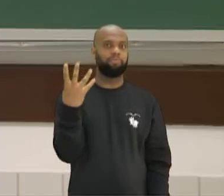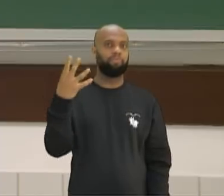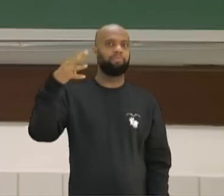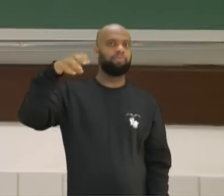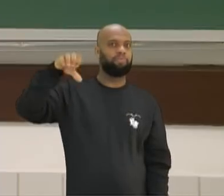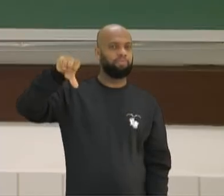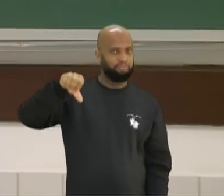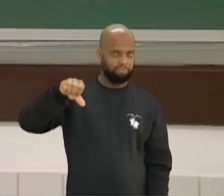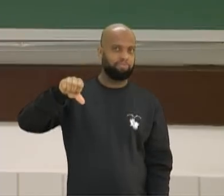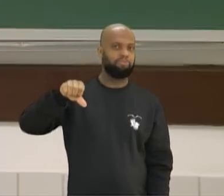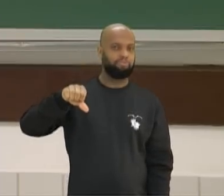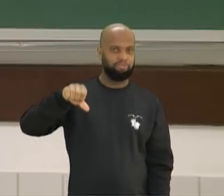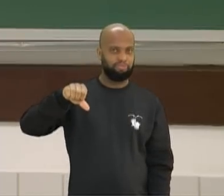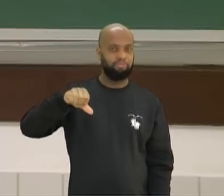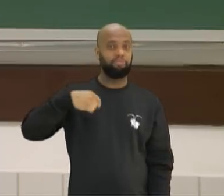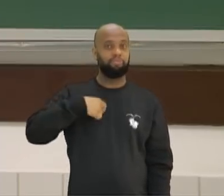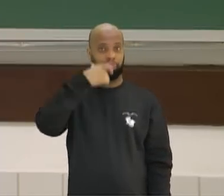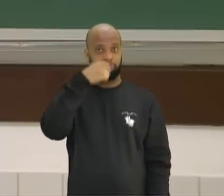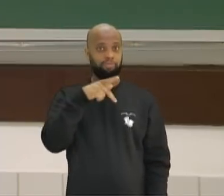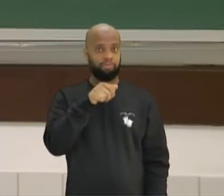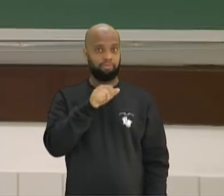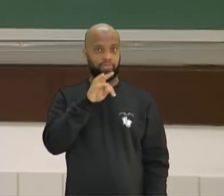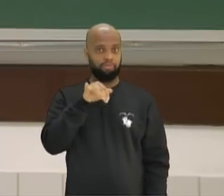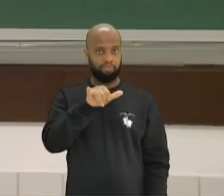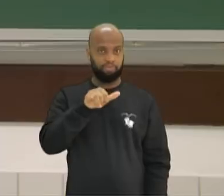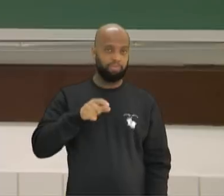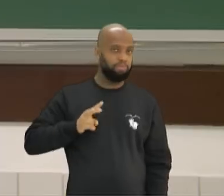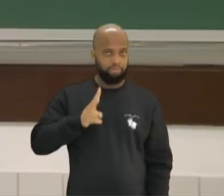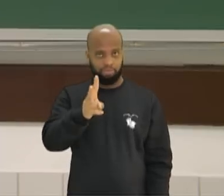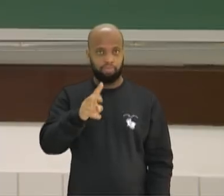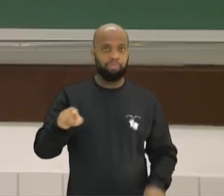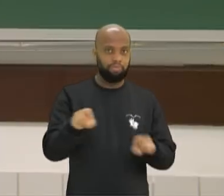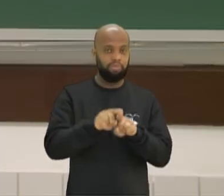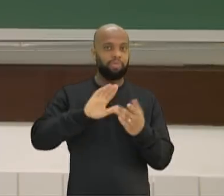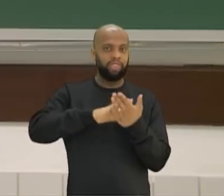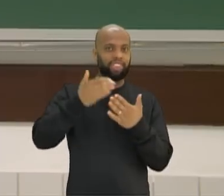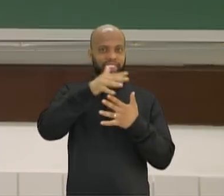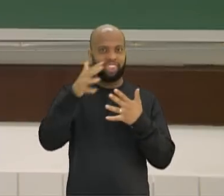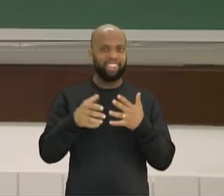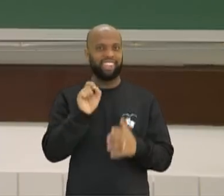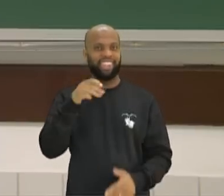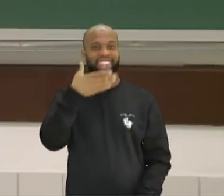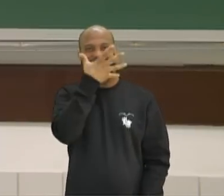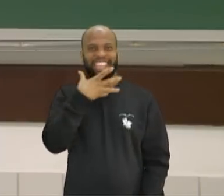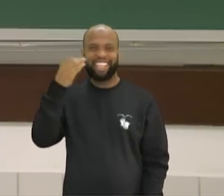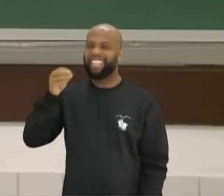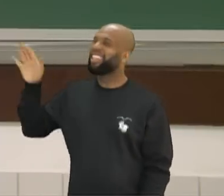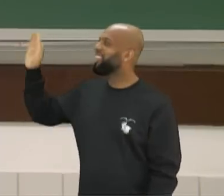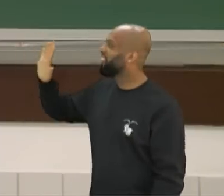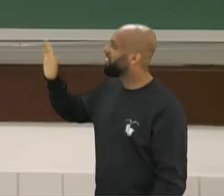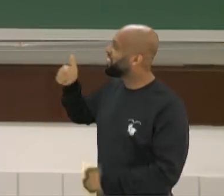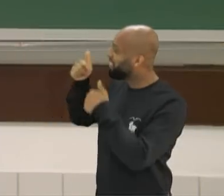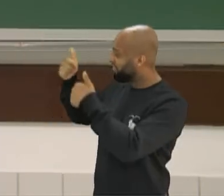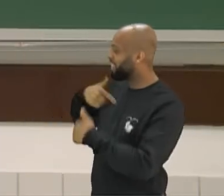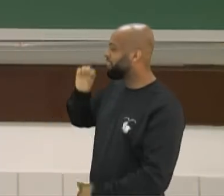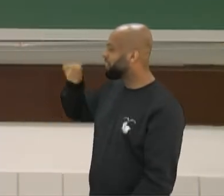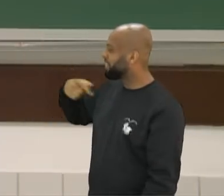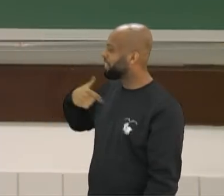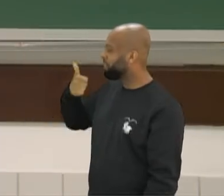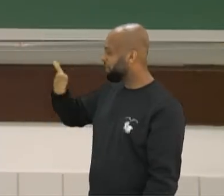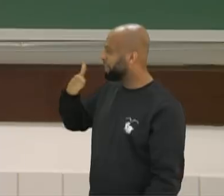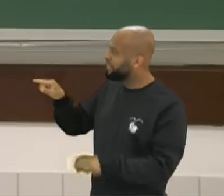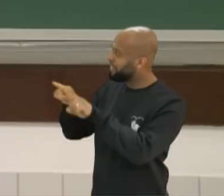49. Eu, a Teacher Pat, continuo com vocês e hoje o nosso intérprete Natan. Hi Natan, how are